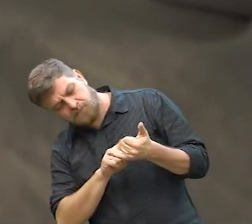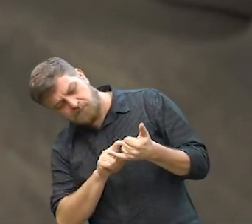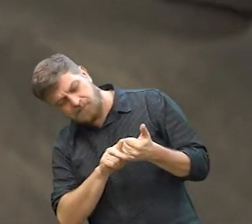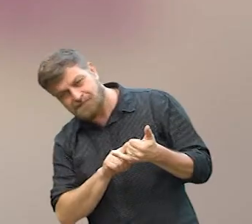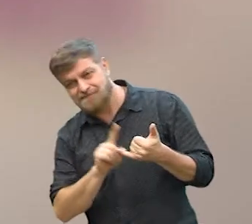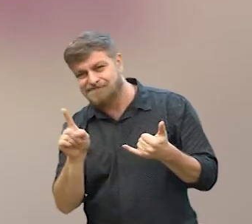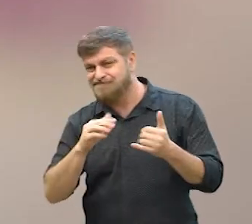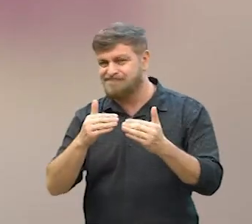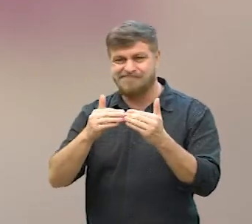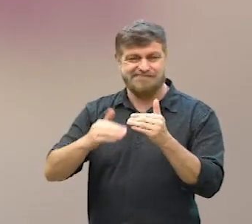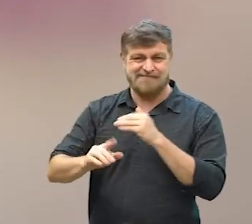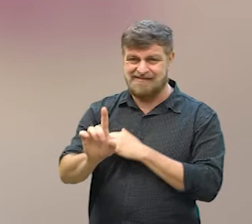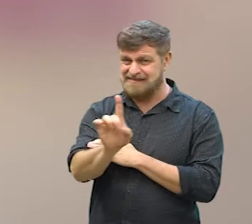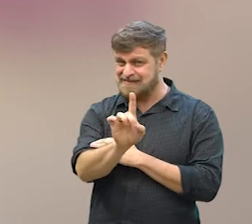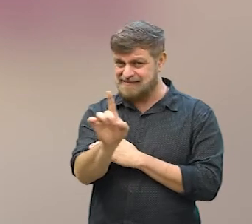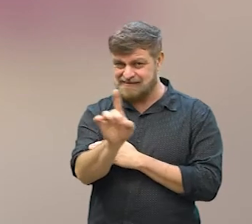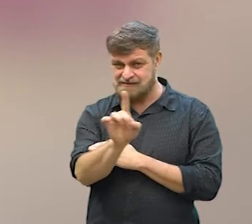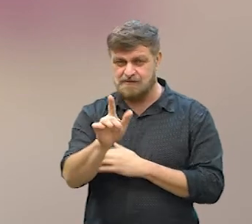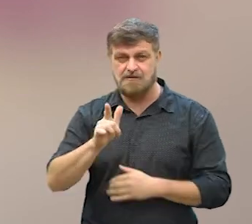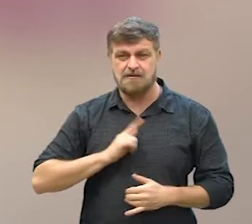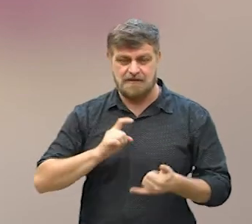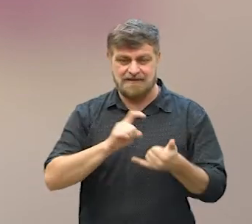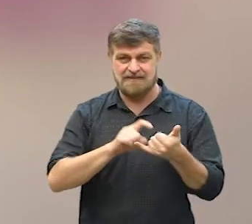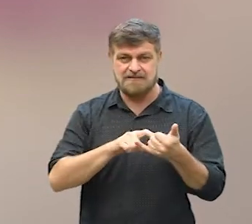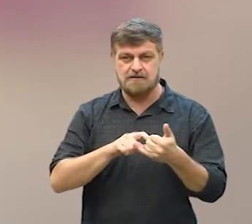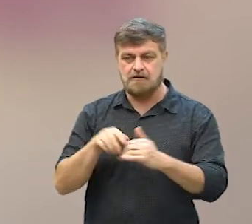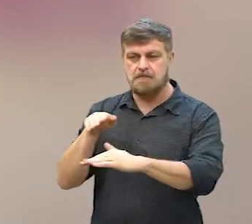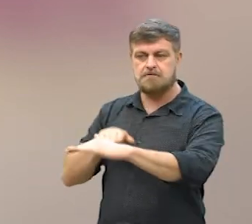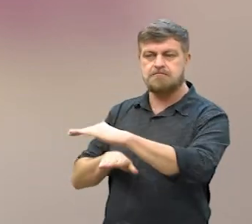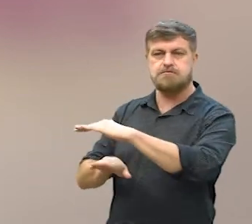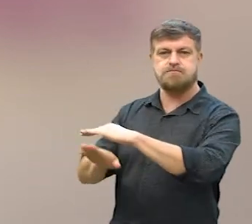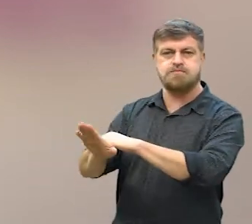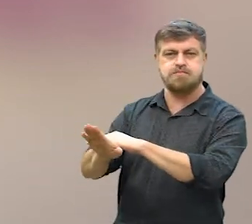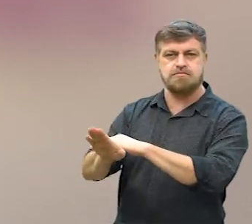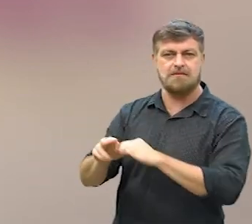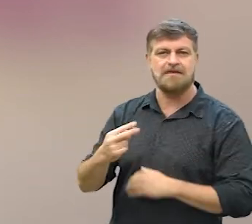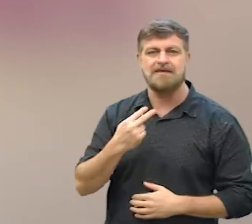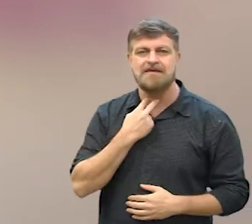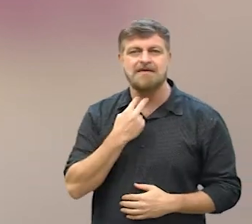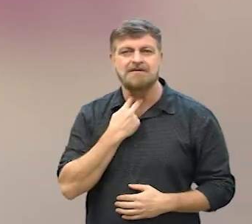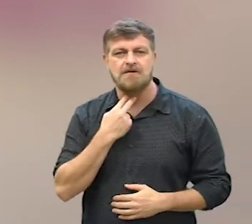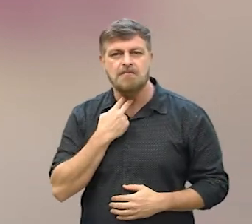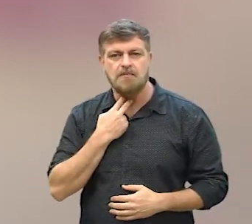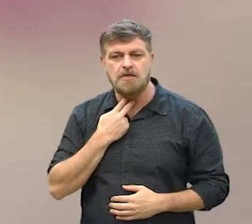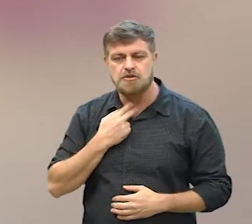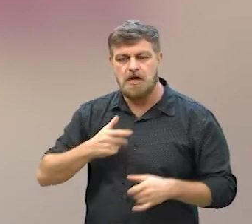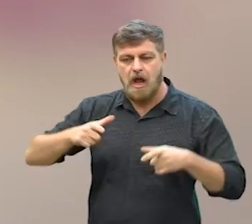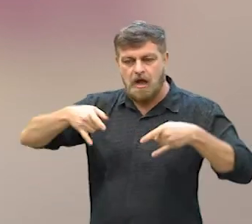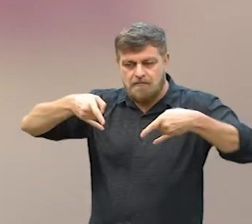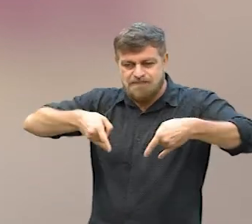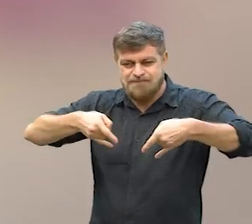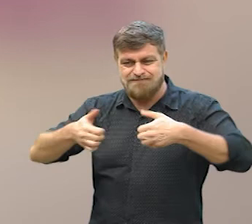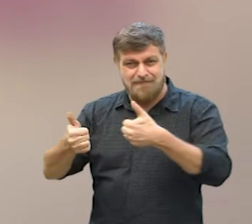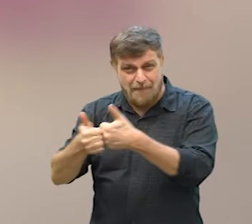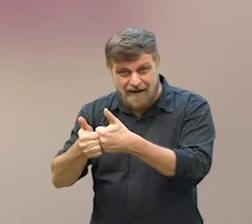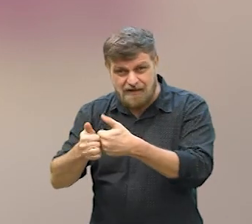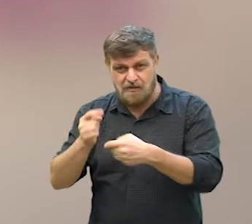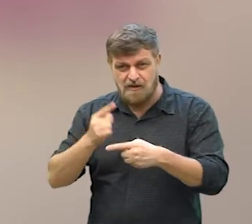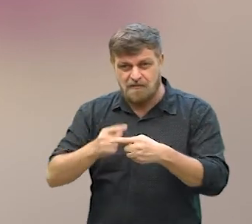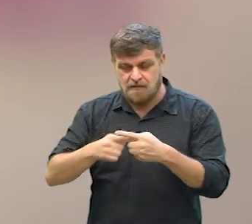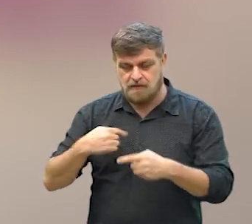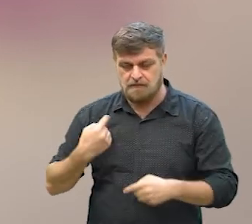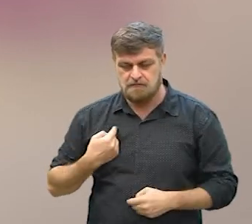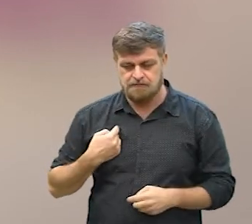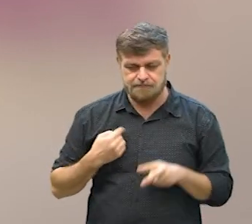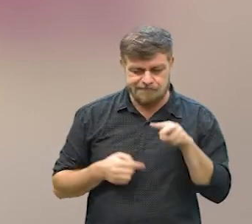sono, não é ideal, tá? O celular tem que ficar em outro ambiente e não pode ser no lugar que você dorme, porque ele